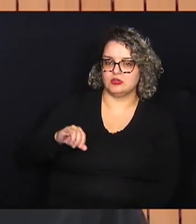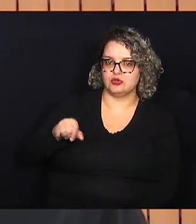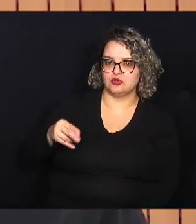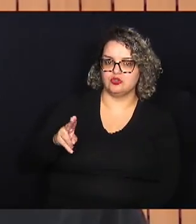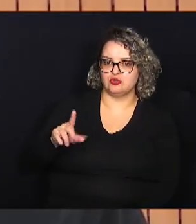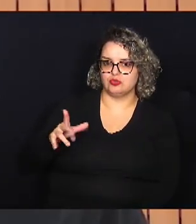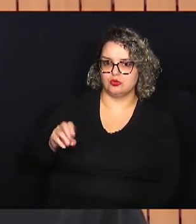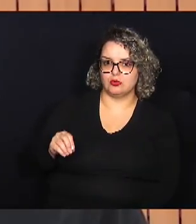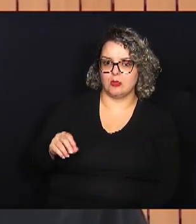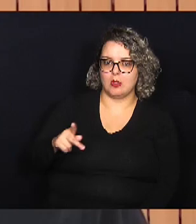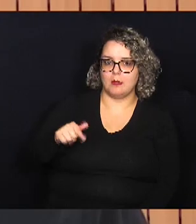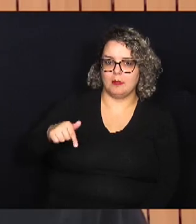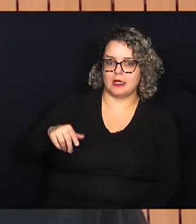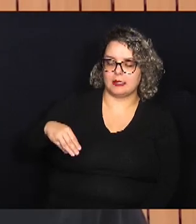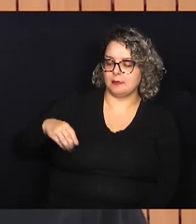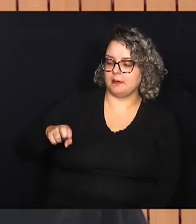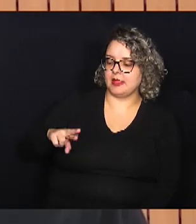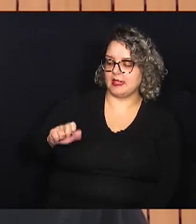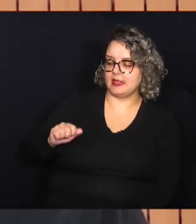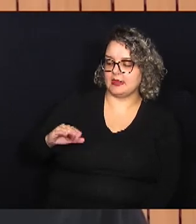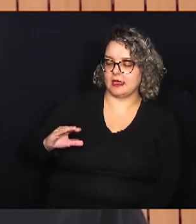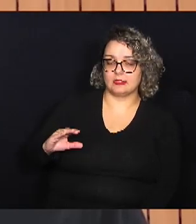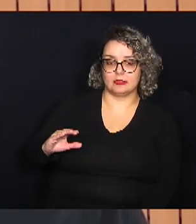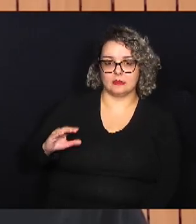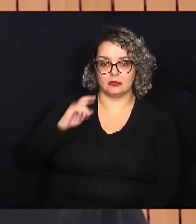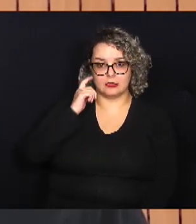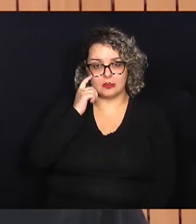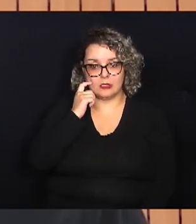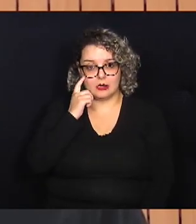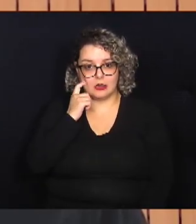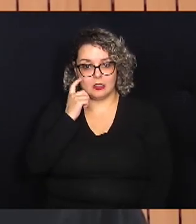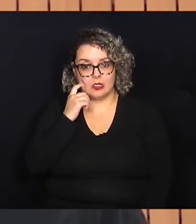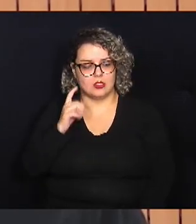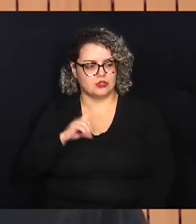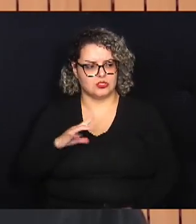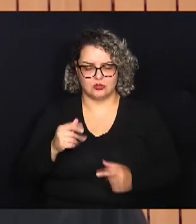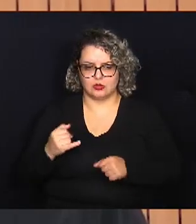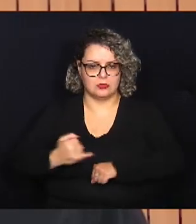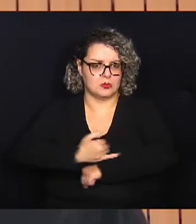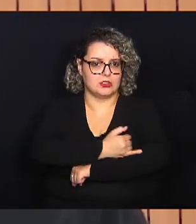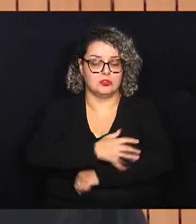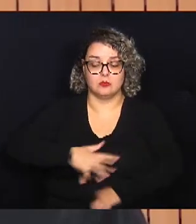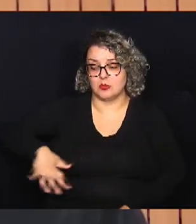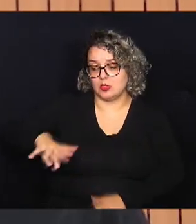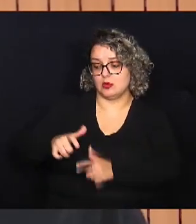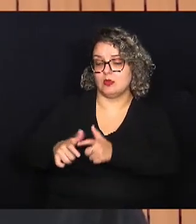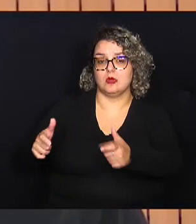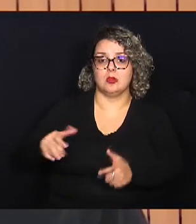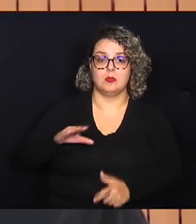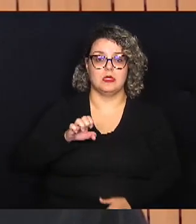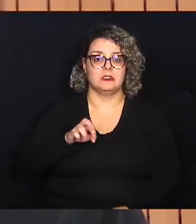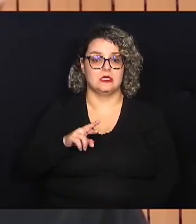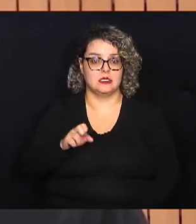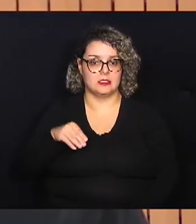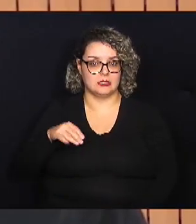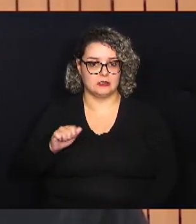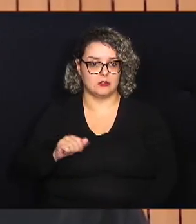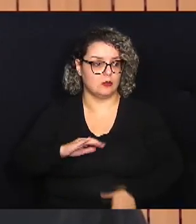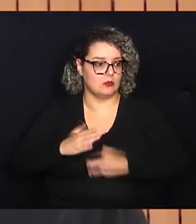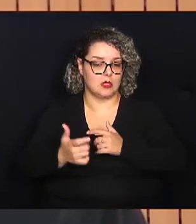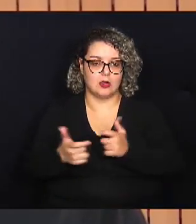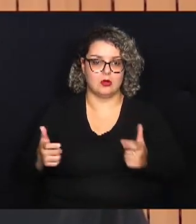lado direito, em frente, ocupa o 9 de julho. Como ali já tinha toda a infraestrutura, tinha uma área bem grande que era uma cerâmica, um bairro enorme,